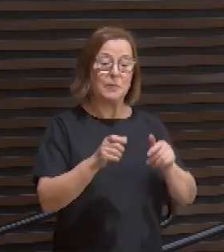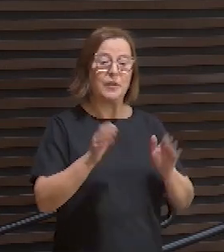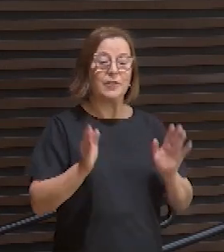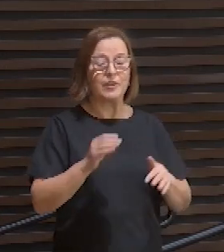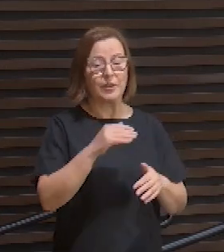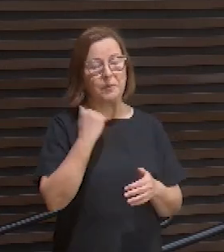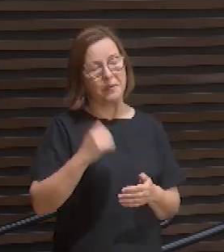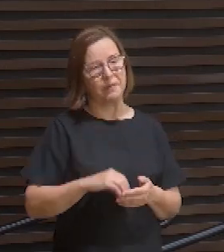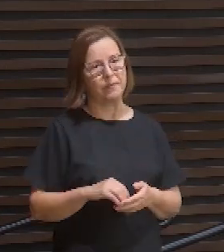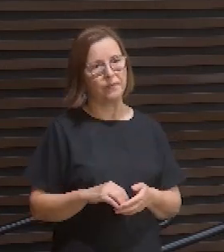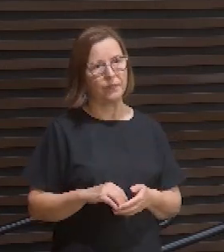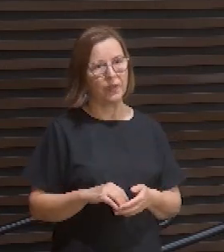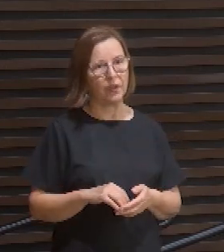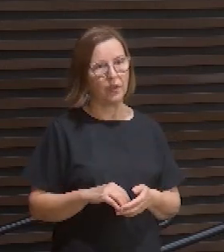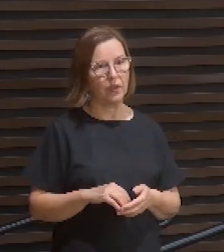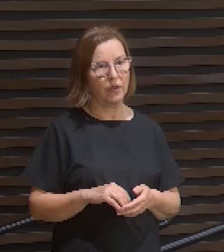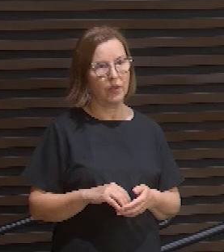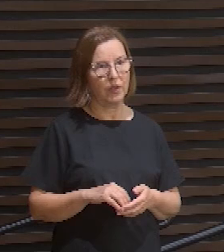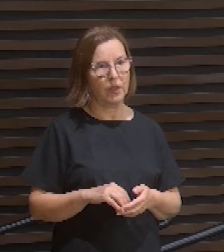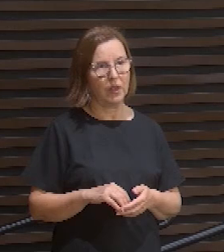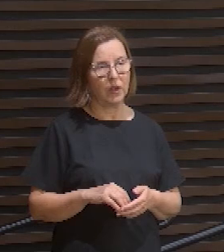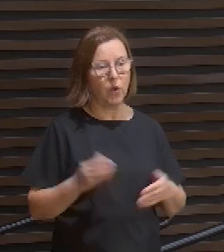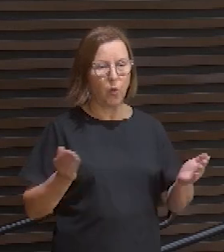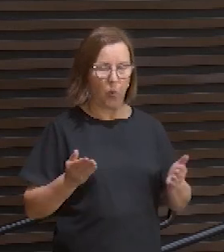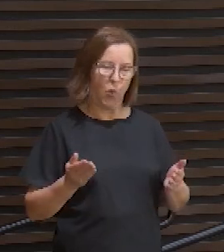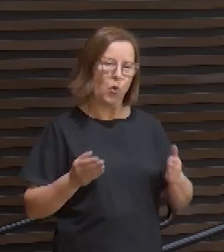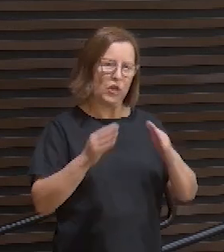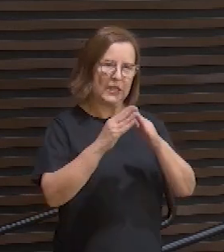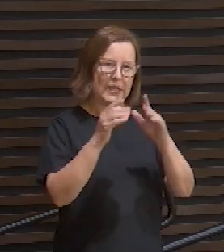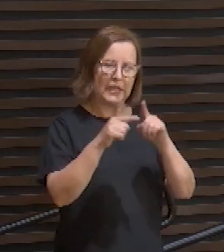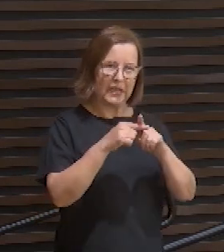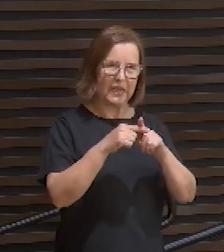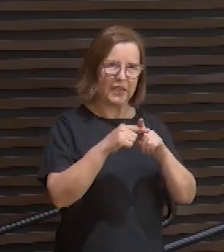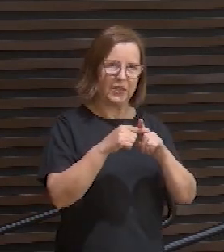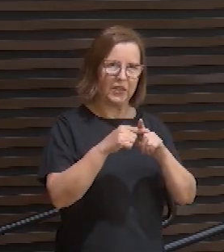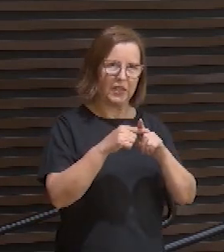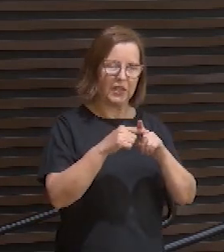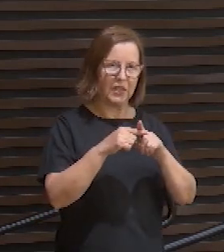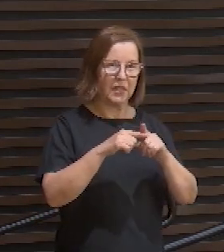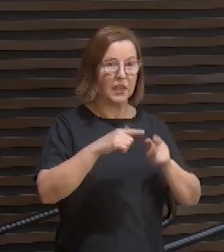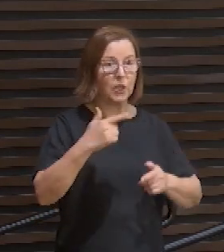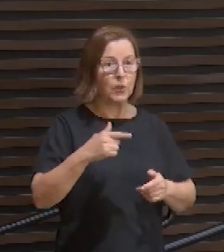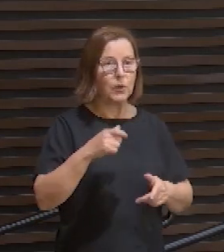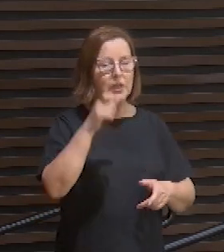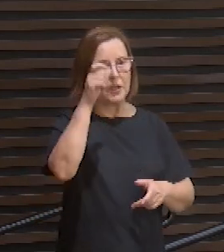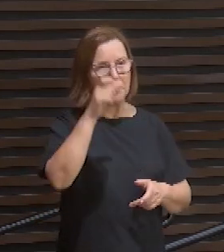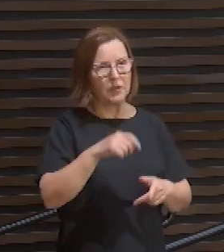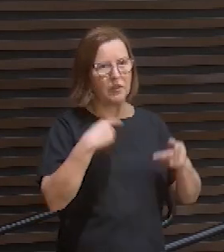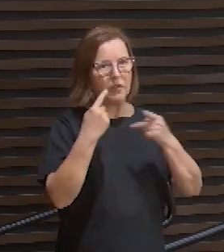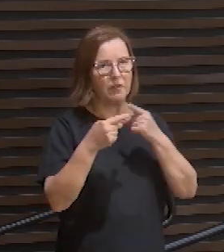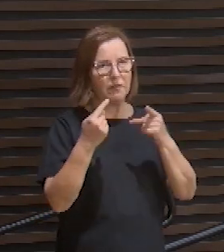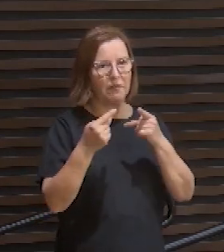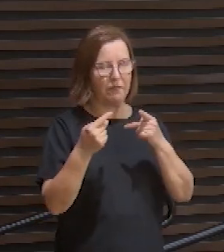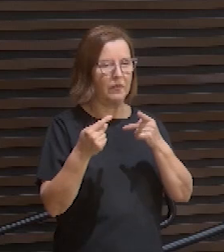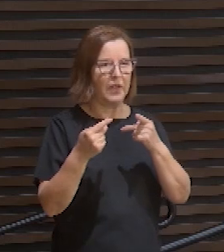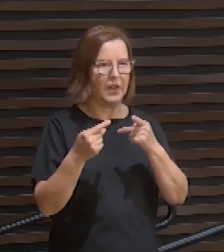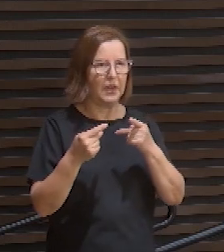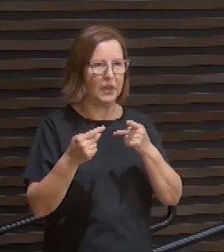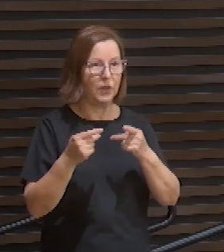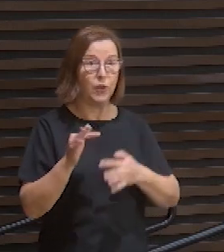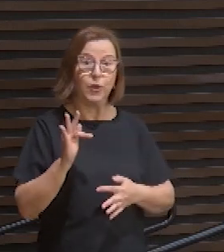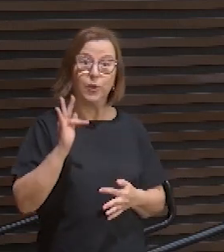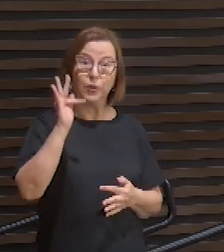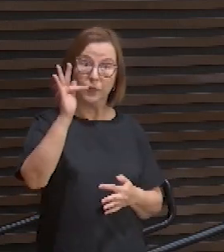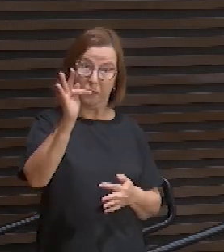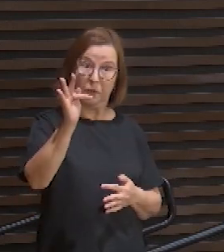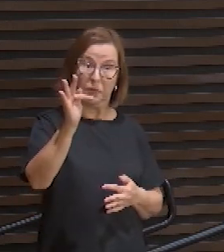Você não vê nos púlpitos modernos a pessoa falando do porvir. É sempre o foco no aqui e no